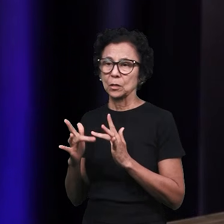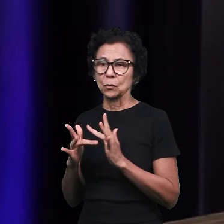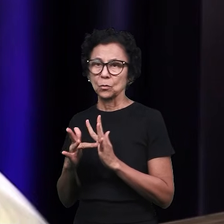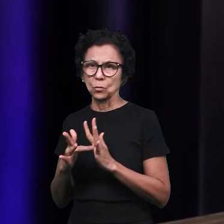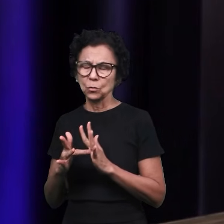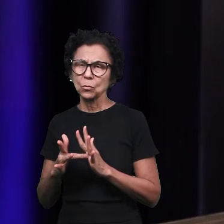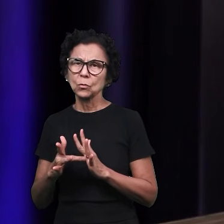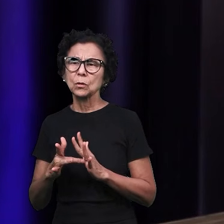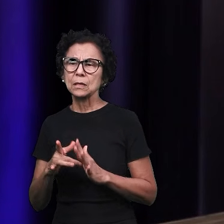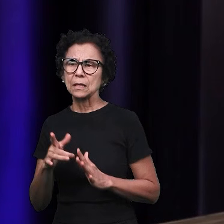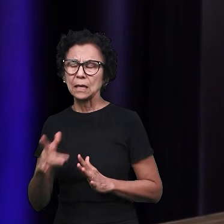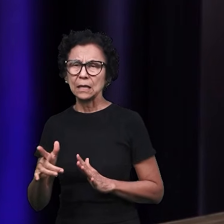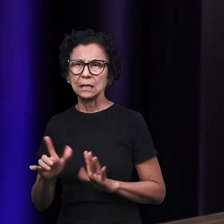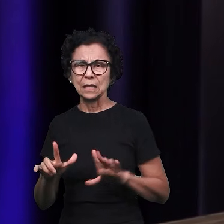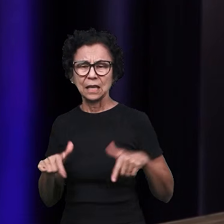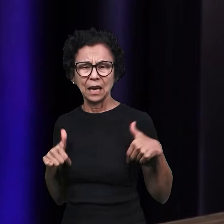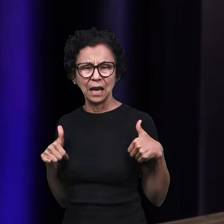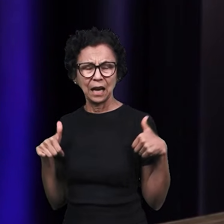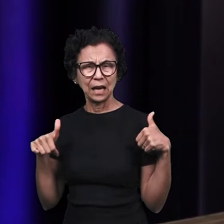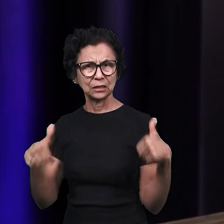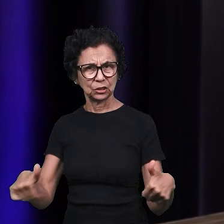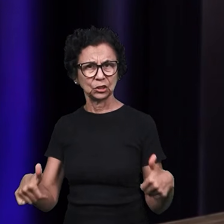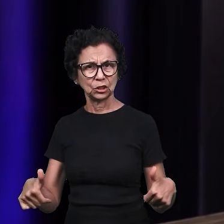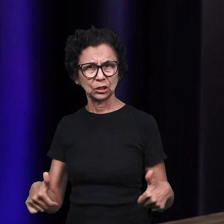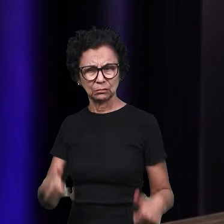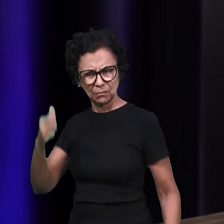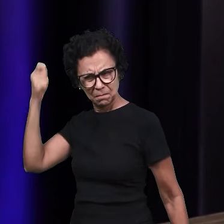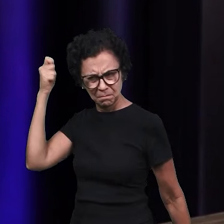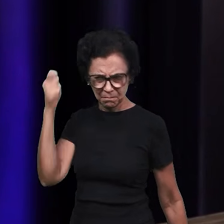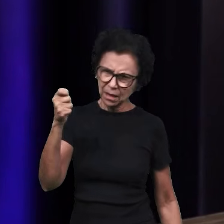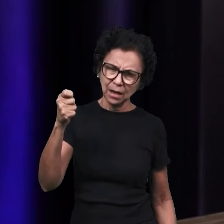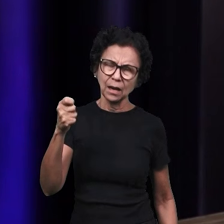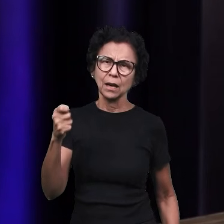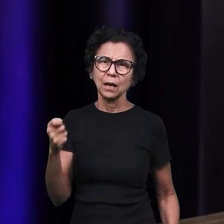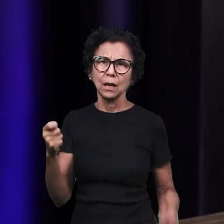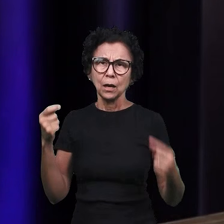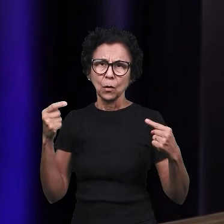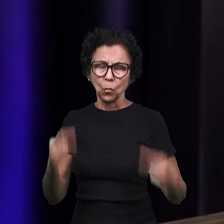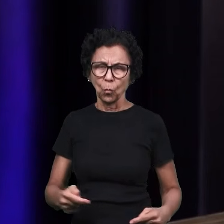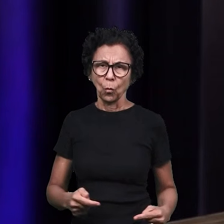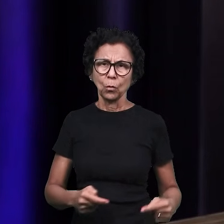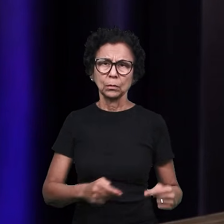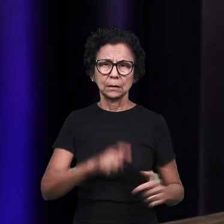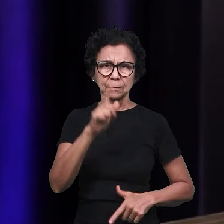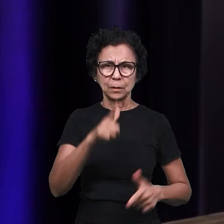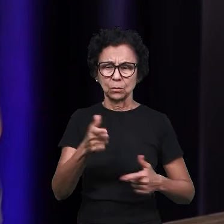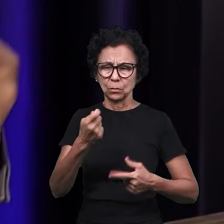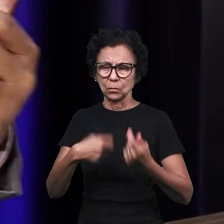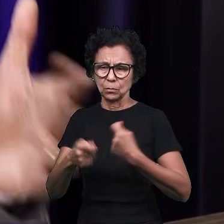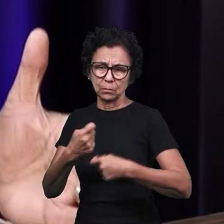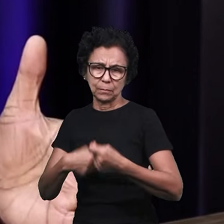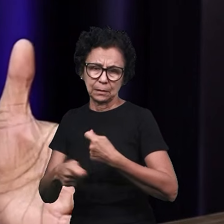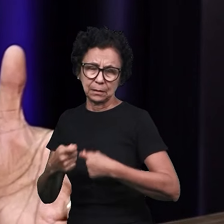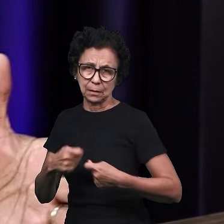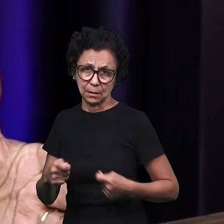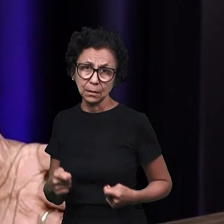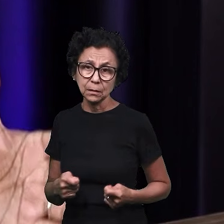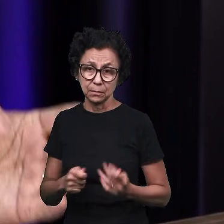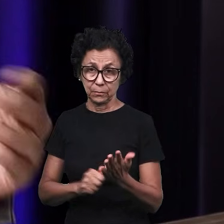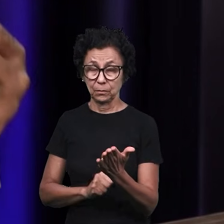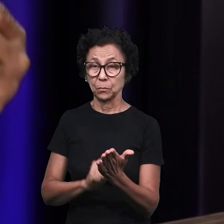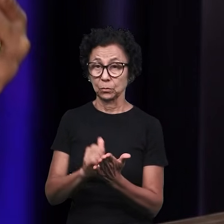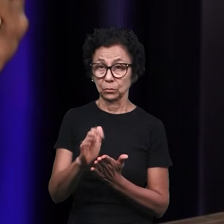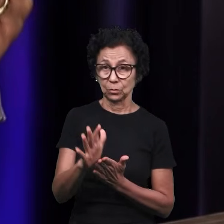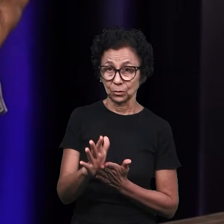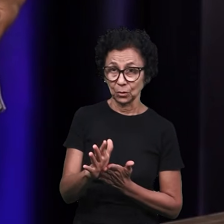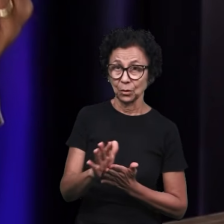Jesus estivesse agindo com severidade contra os comerciantes, expulsou-os do templo,